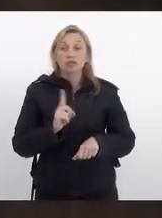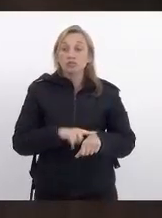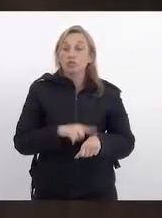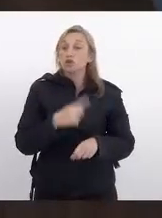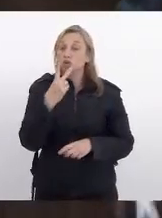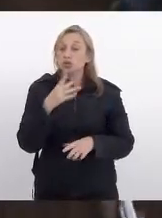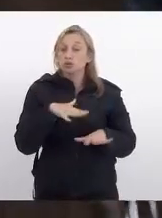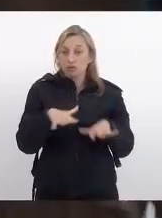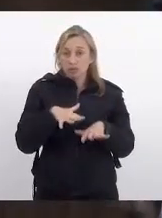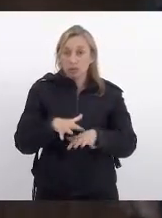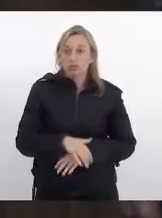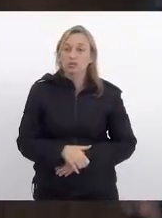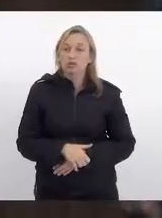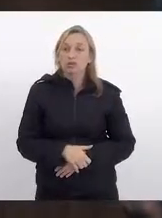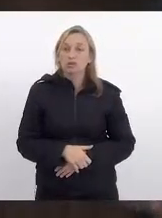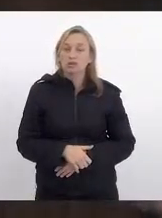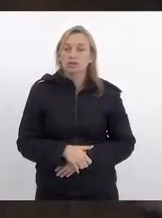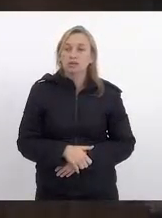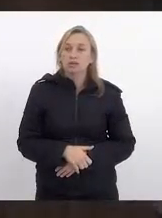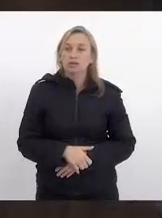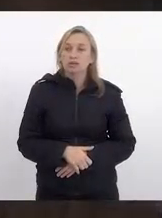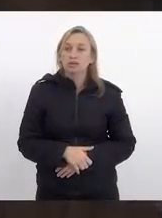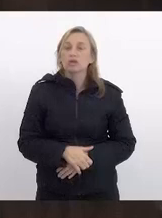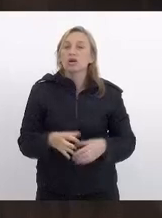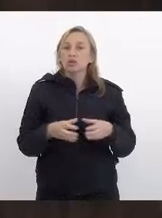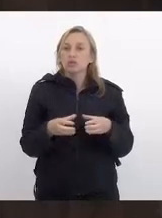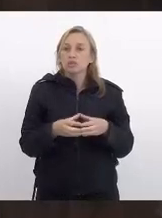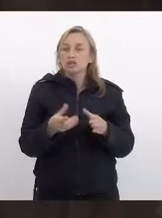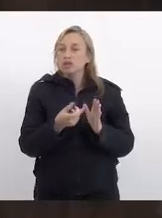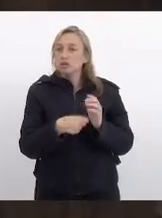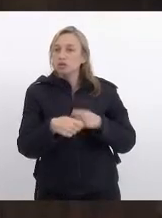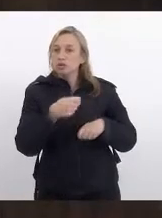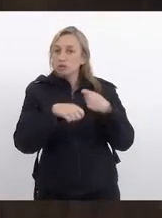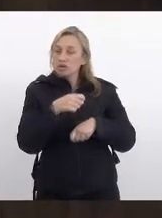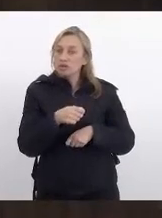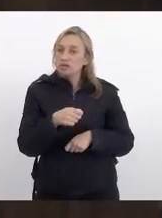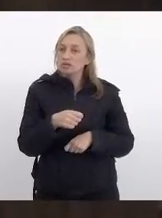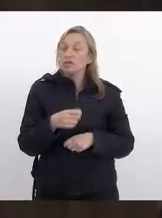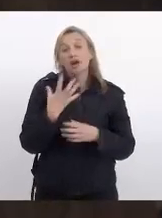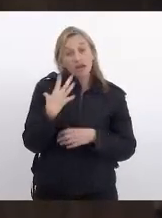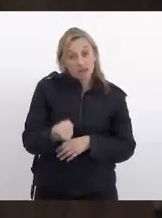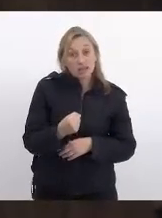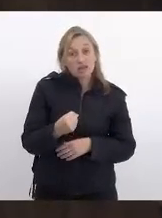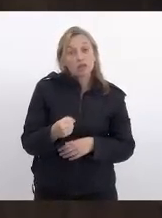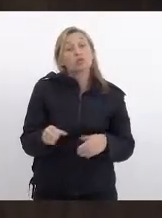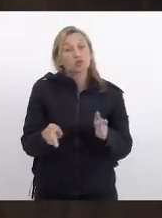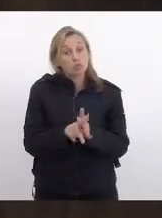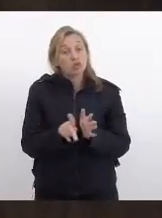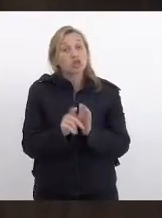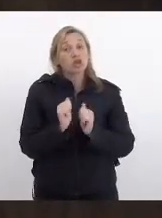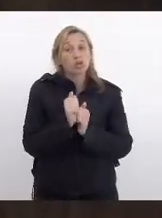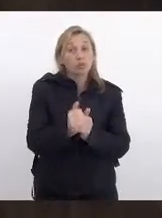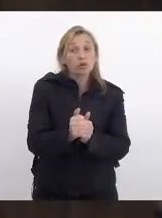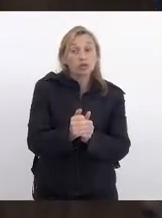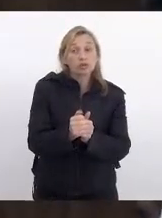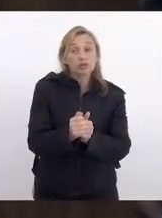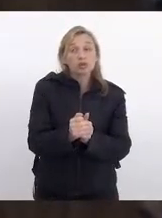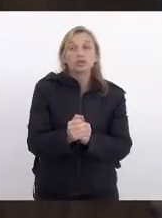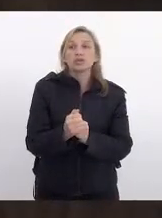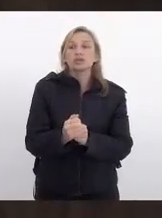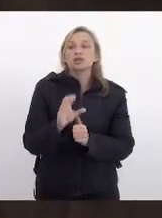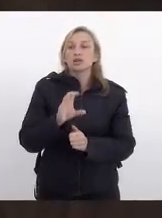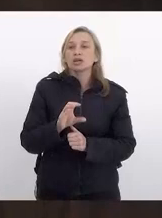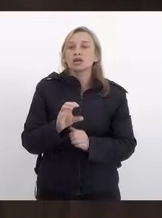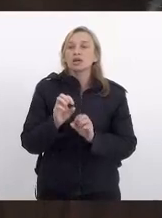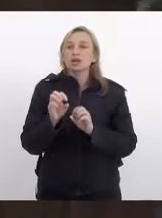dois movimentos o parecer que a comissão de Economia vai dar é um parecer favorável ao projeto acompanhando o parecer